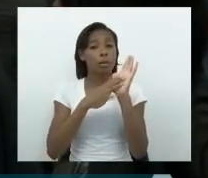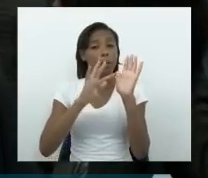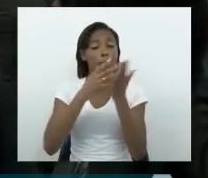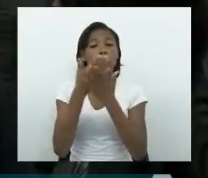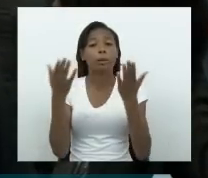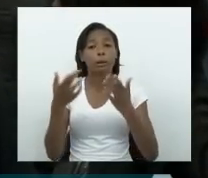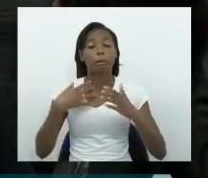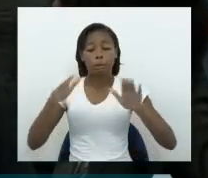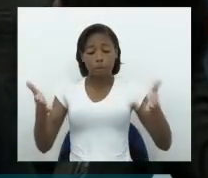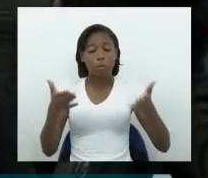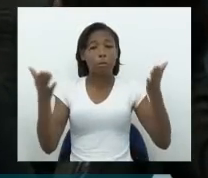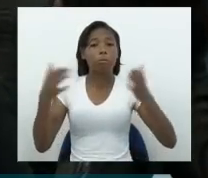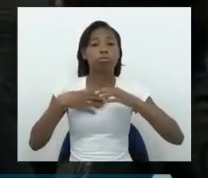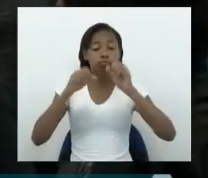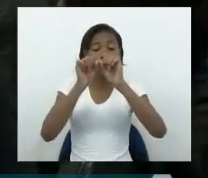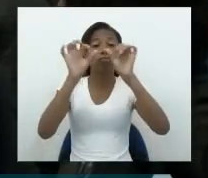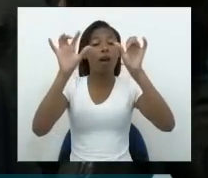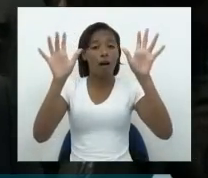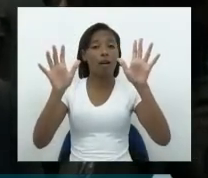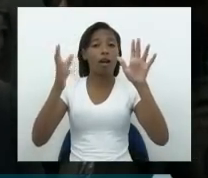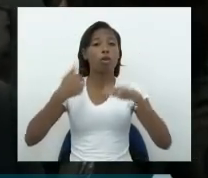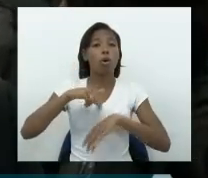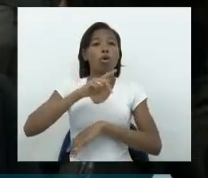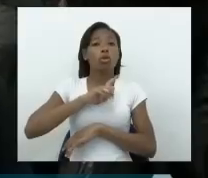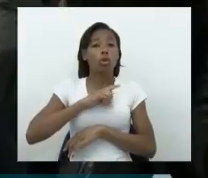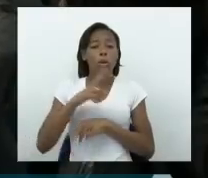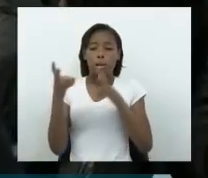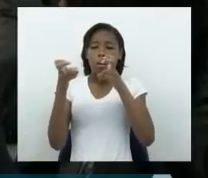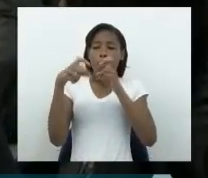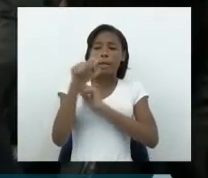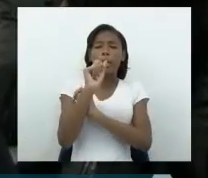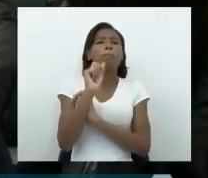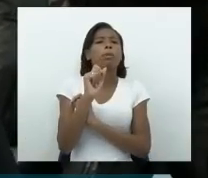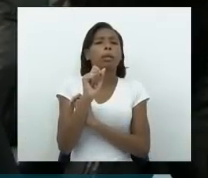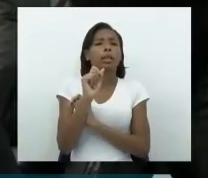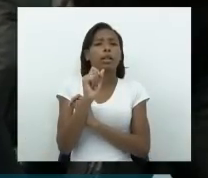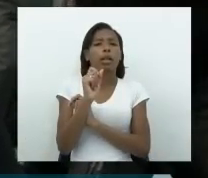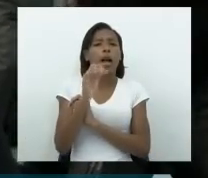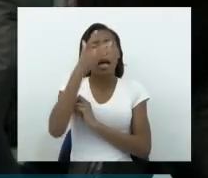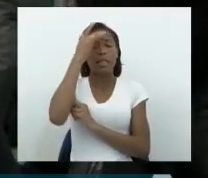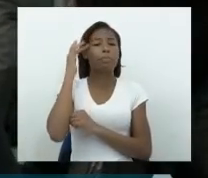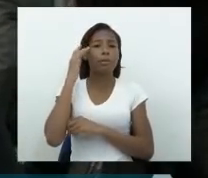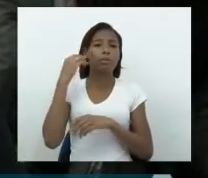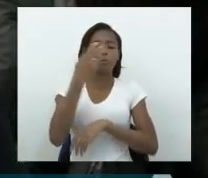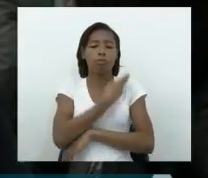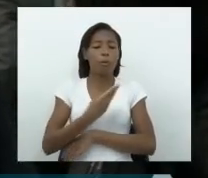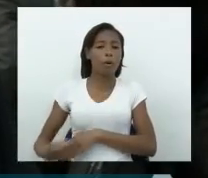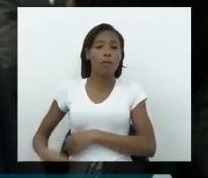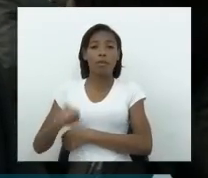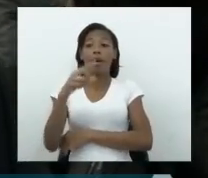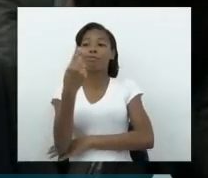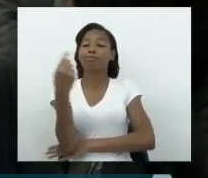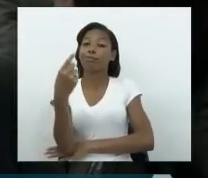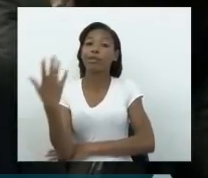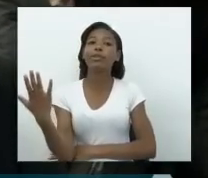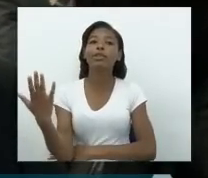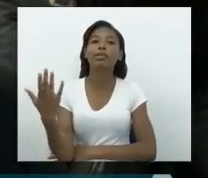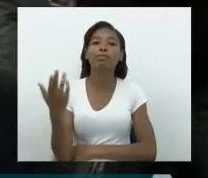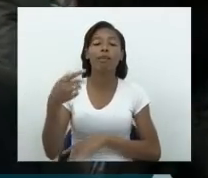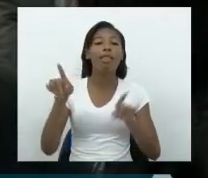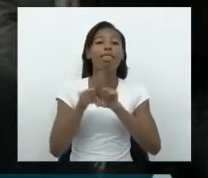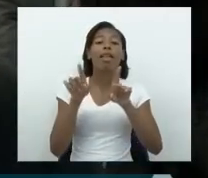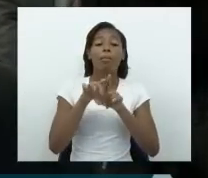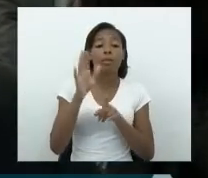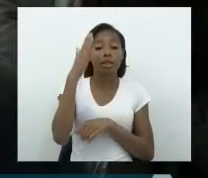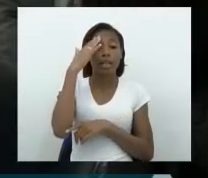muito produtivo, esclarecedor, onde a gente pode perceber que temos candidatos que vão governar a cidade sozinho. É sabido que temos